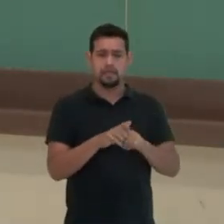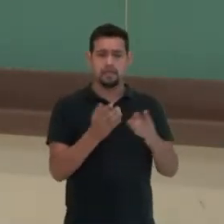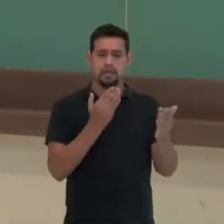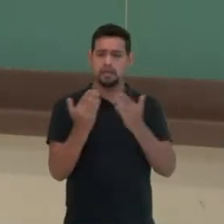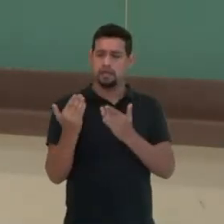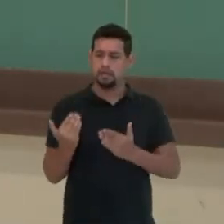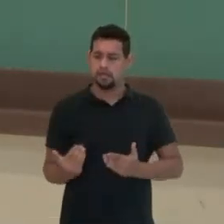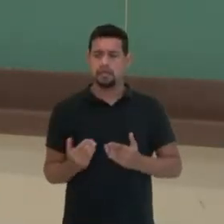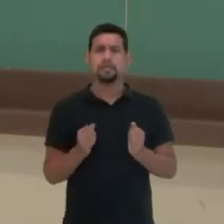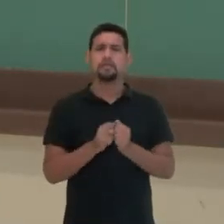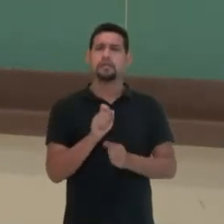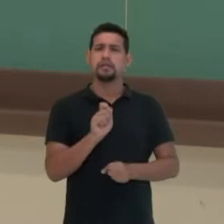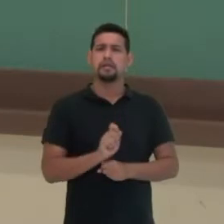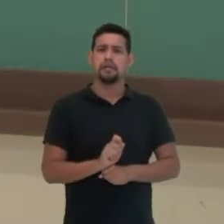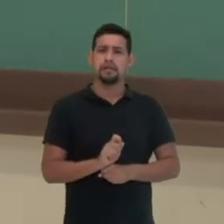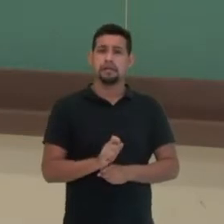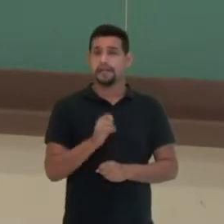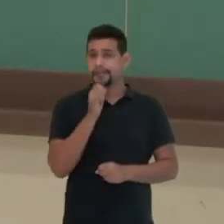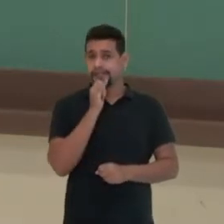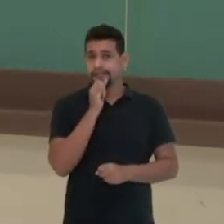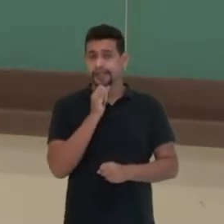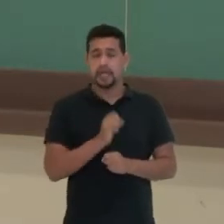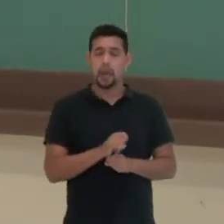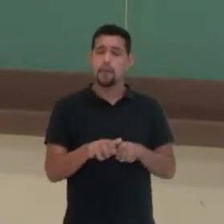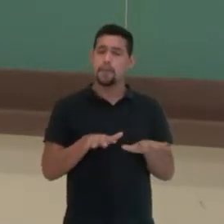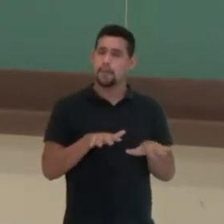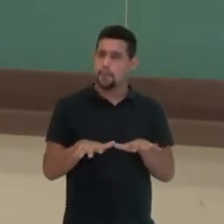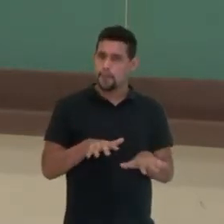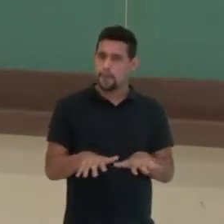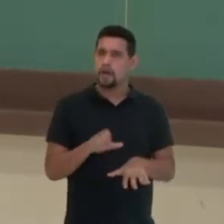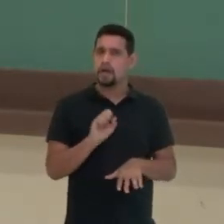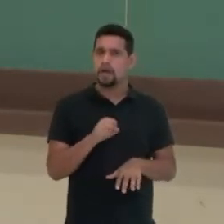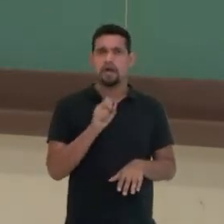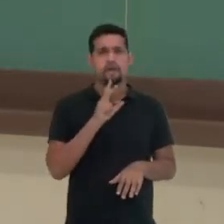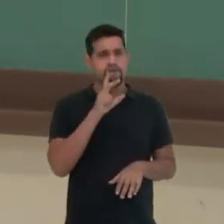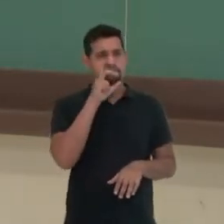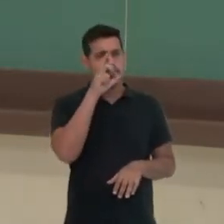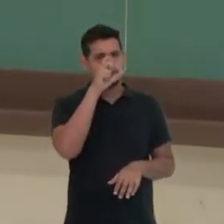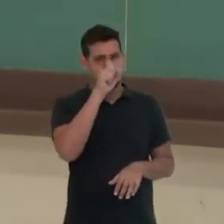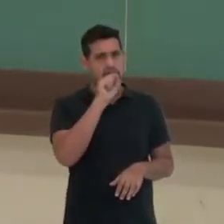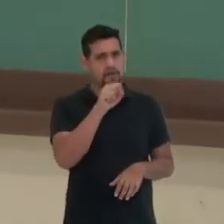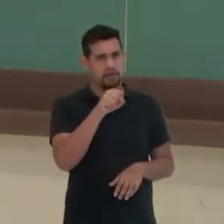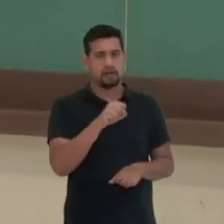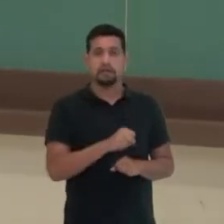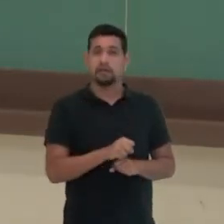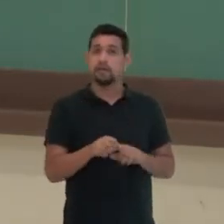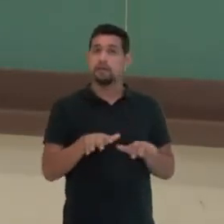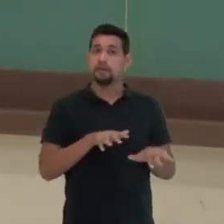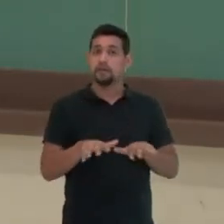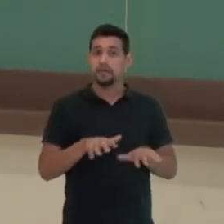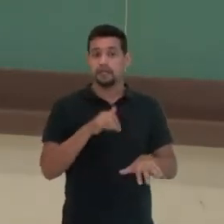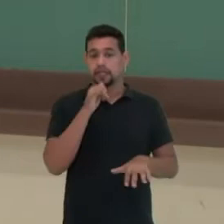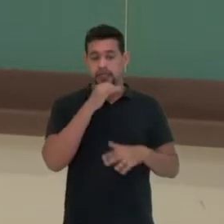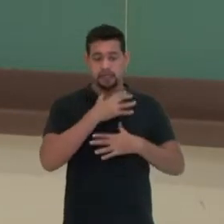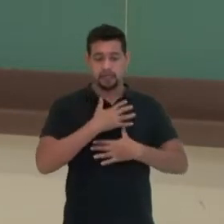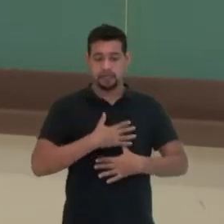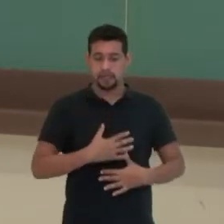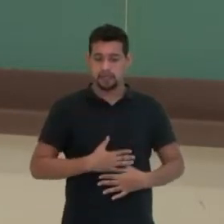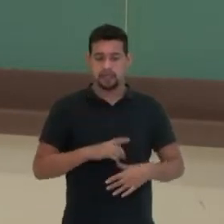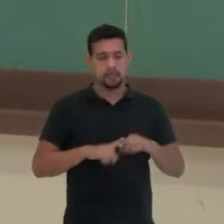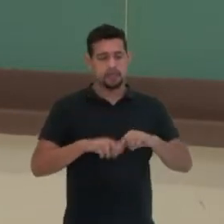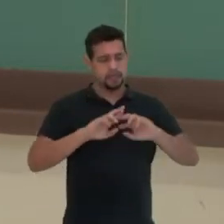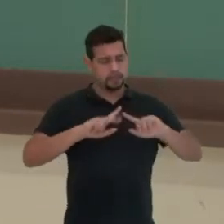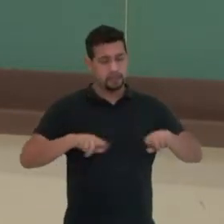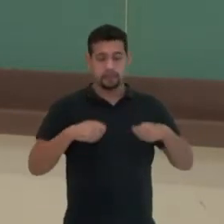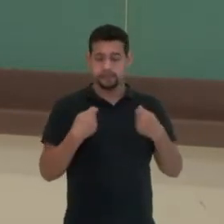estão atrelados ali com a movimentação, com a força, né? A movimentação do corpo, do objeto que